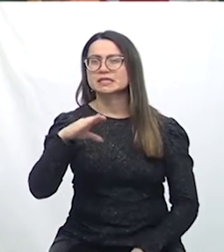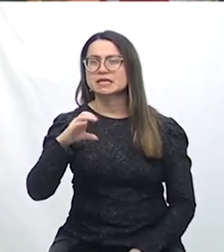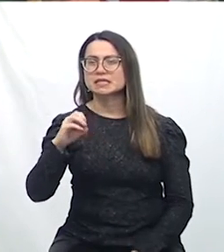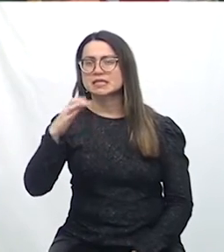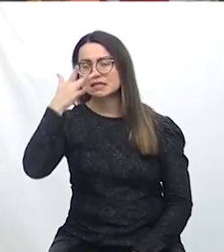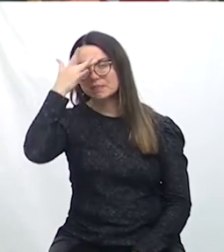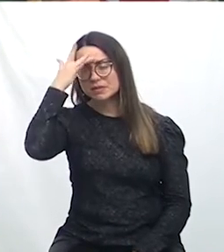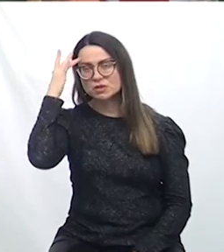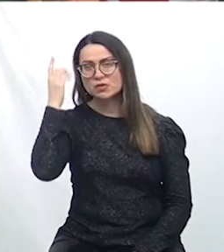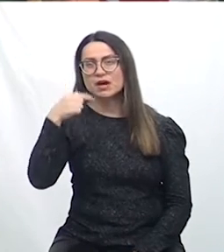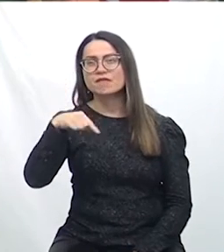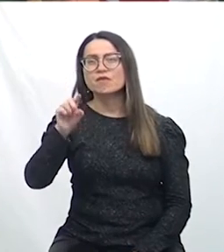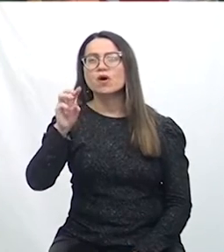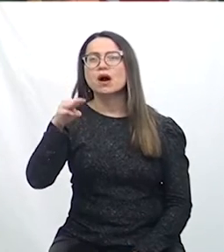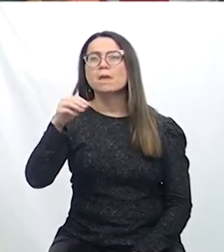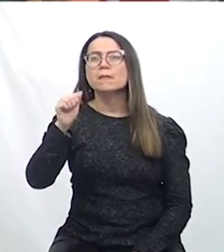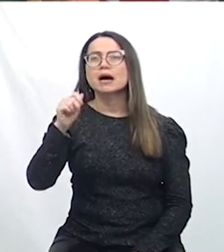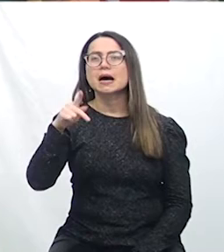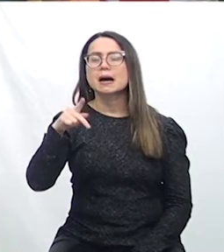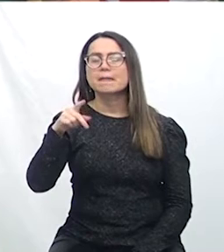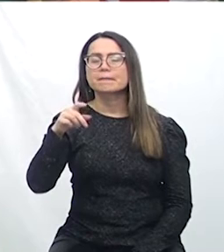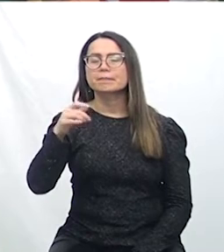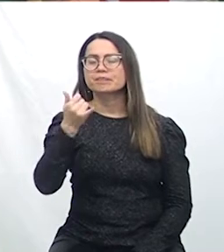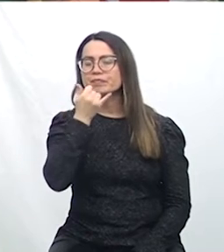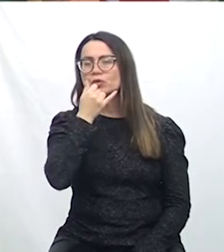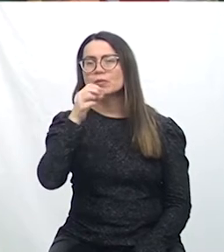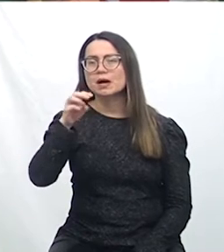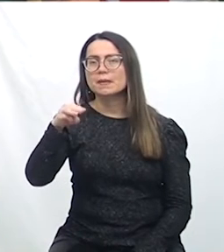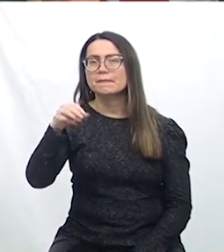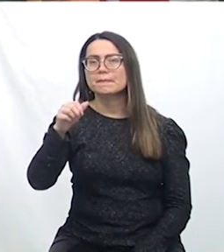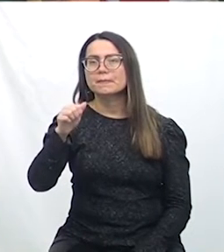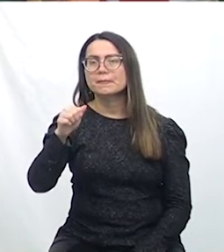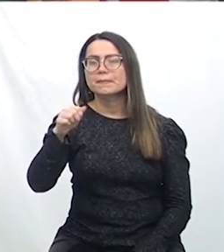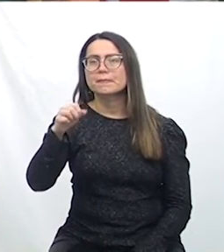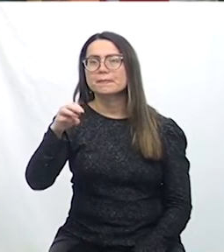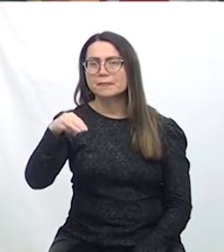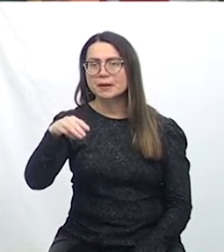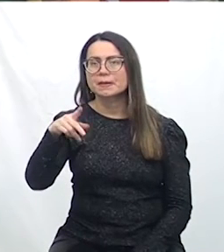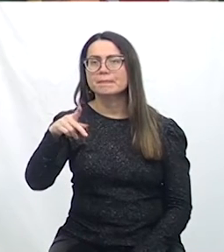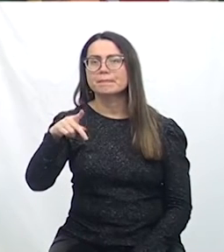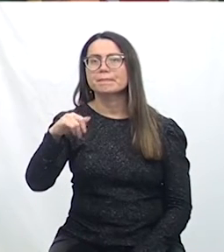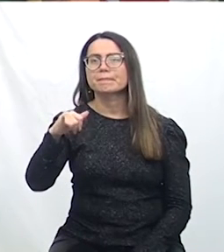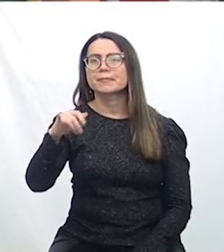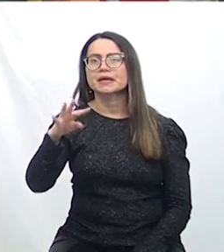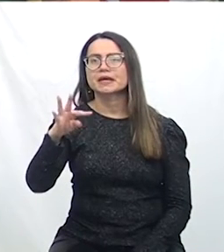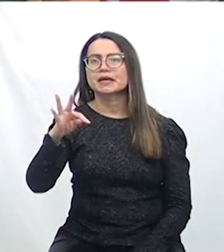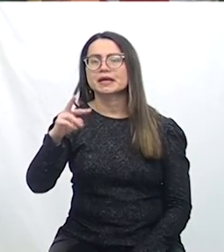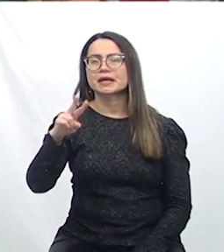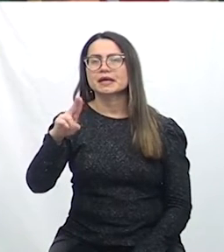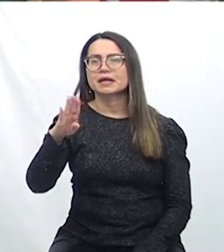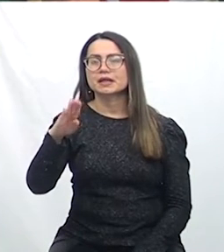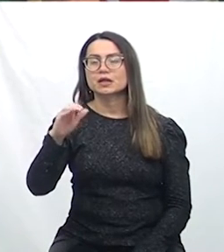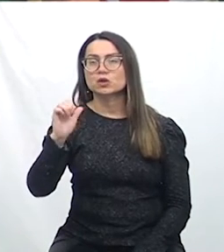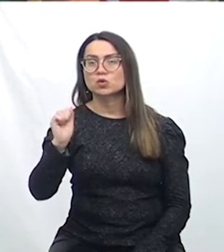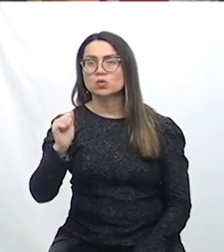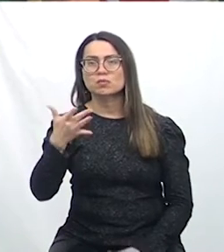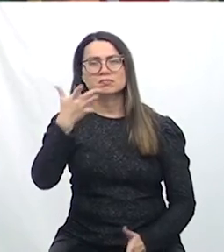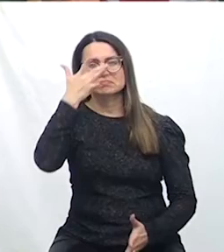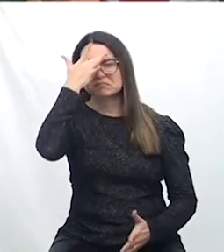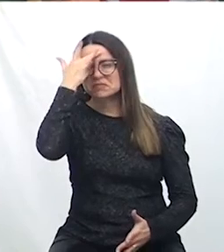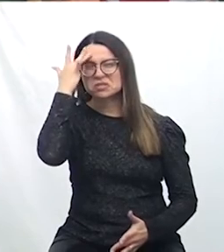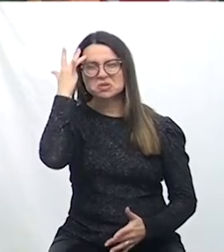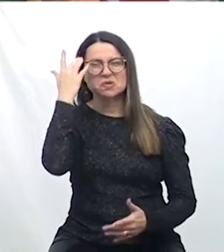no Mampituba, no sábado. Lá teve representante de várias instituições da nossa cidade,